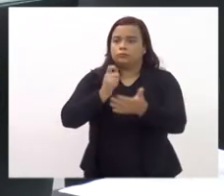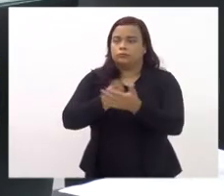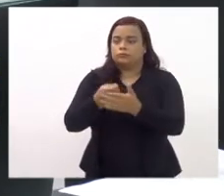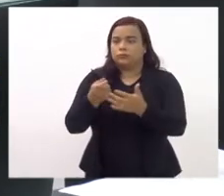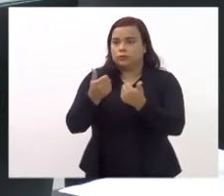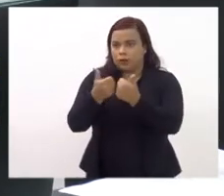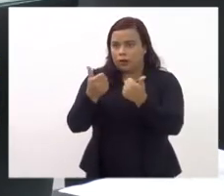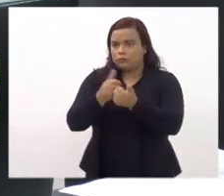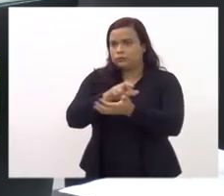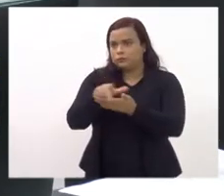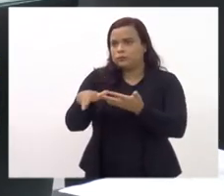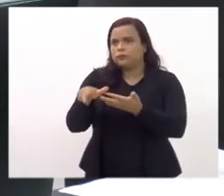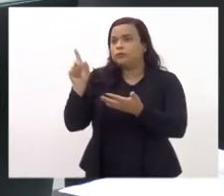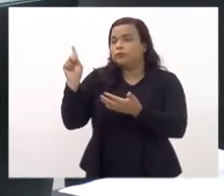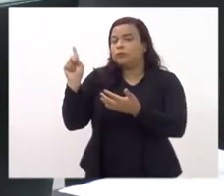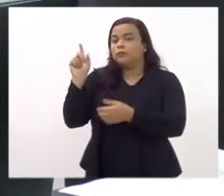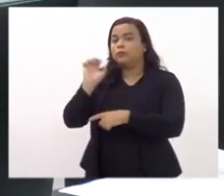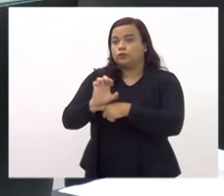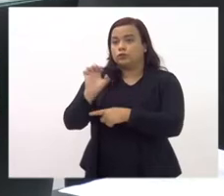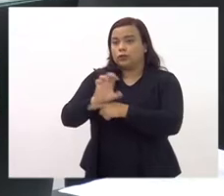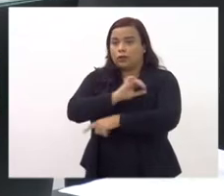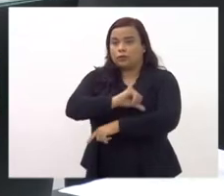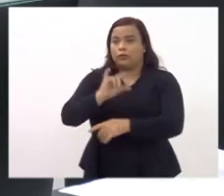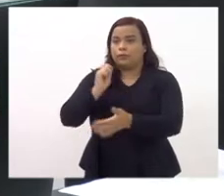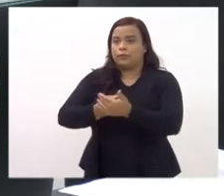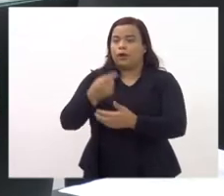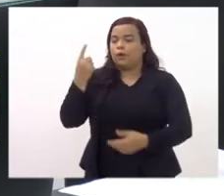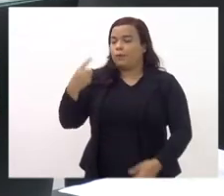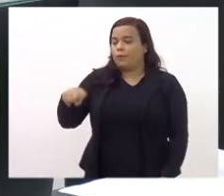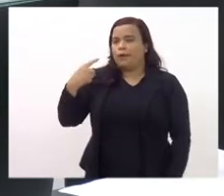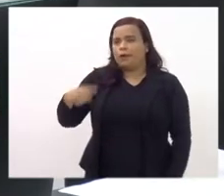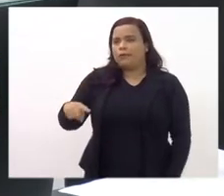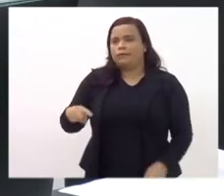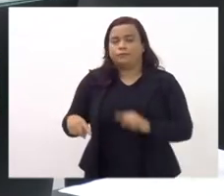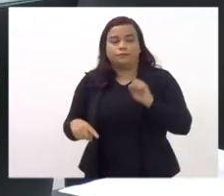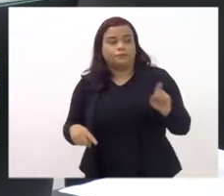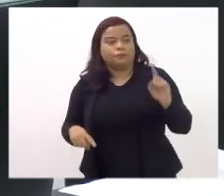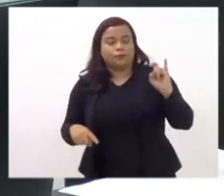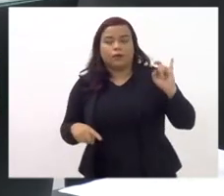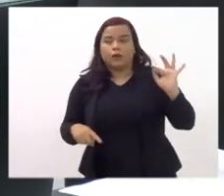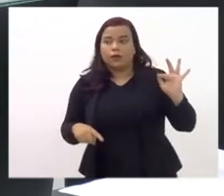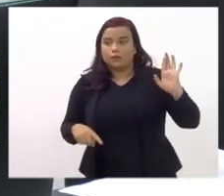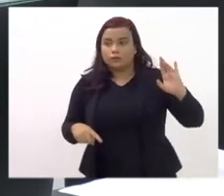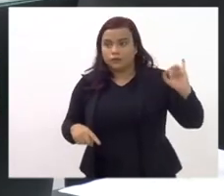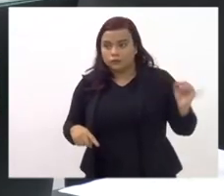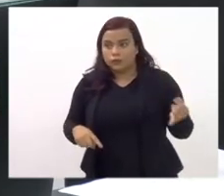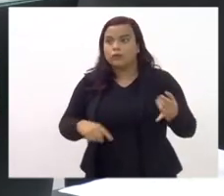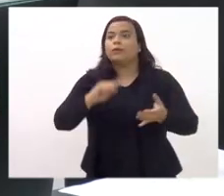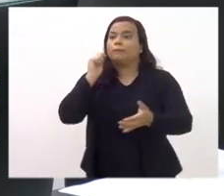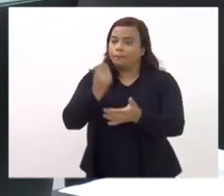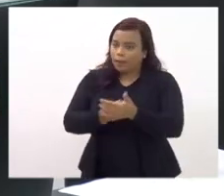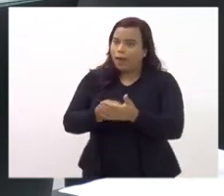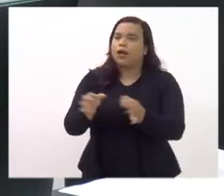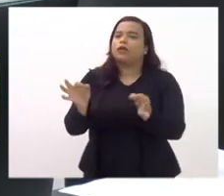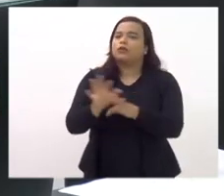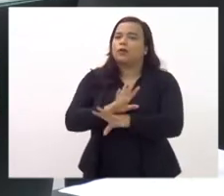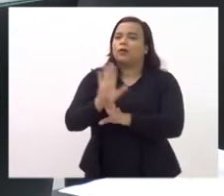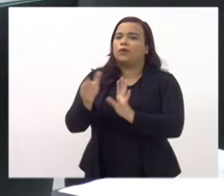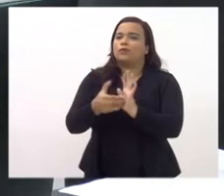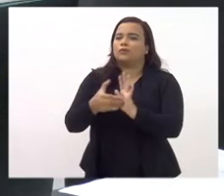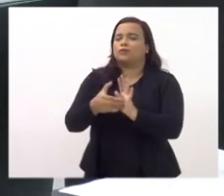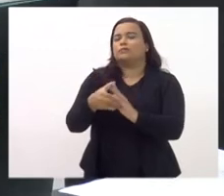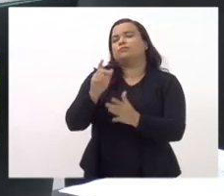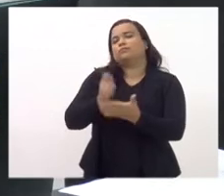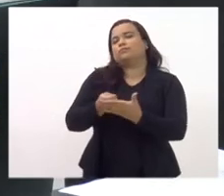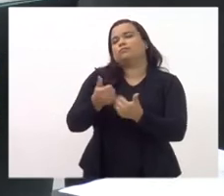ele paga um real. Agora, quando é o IFRJ que paga diretamente, ele paga o valor cheio da passagem do